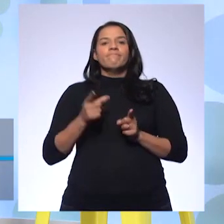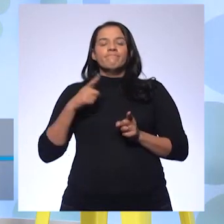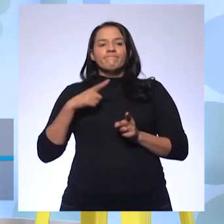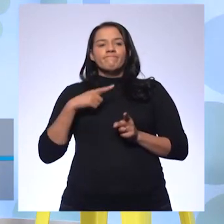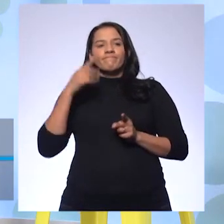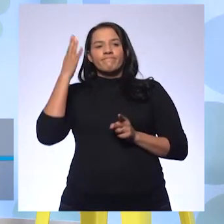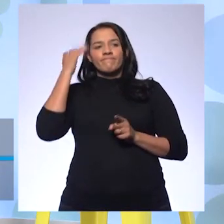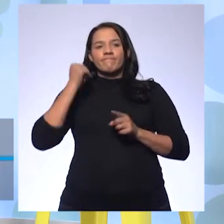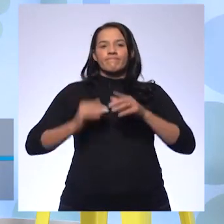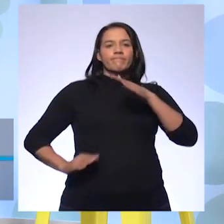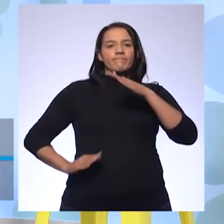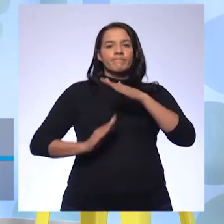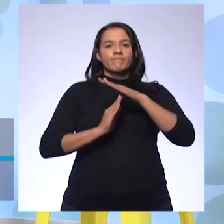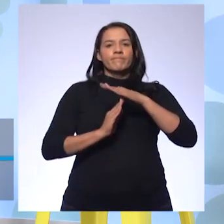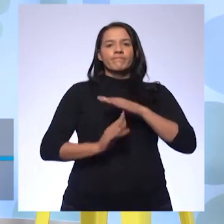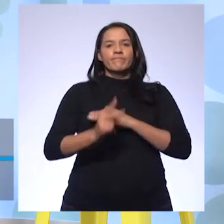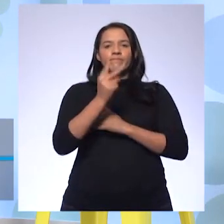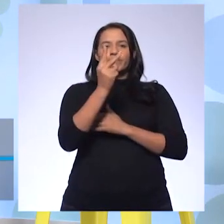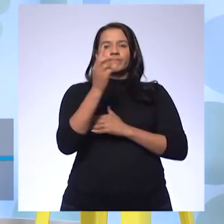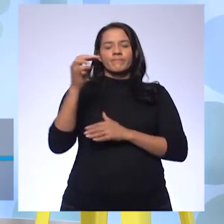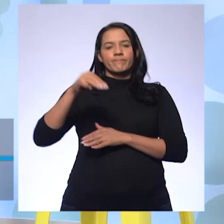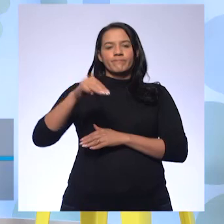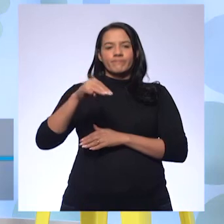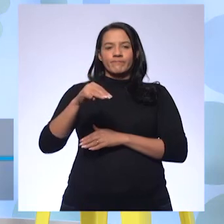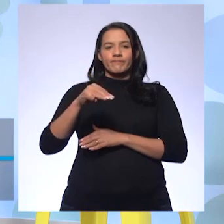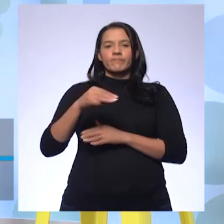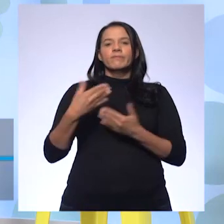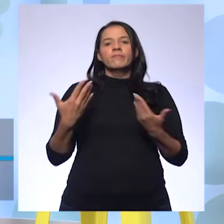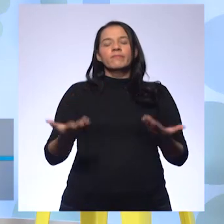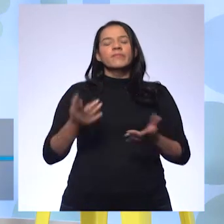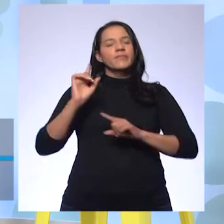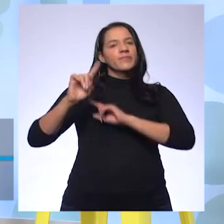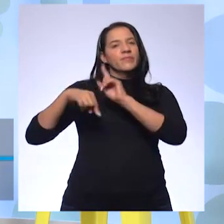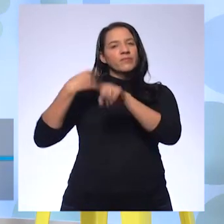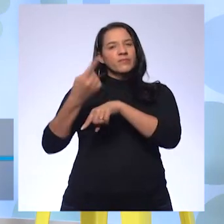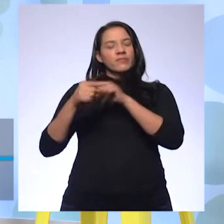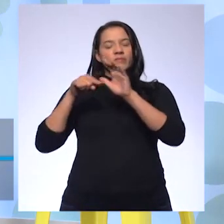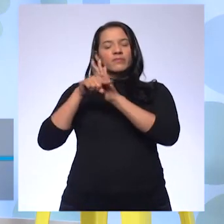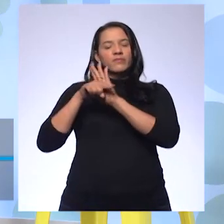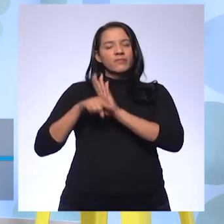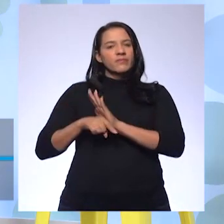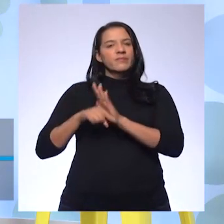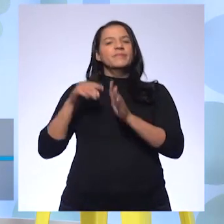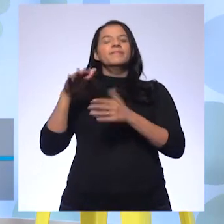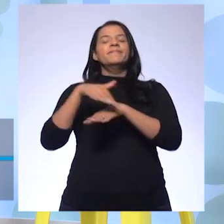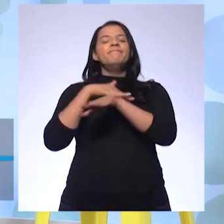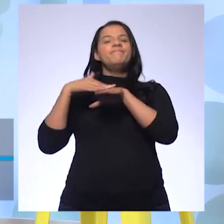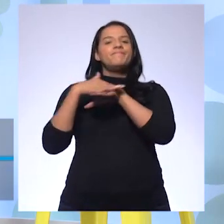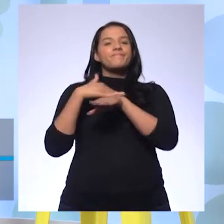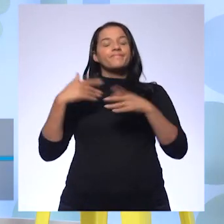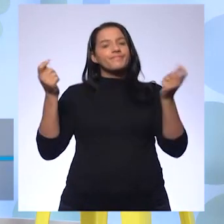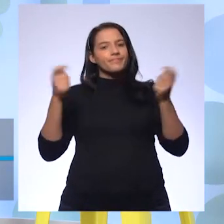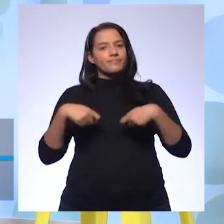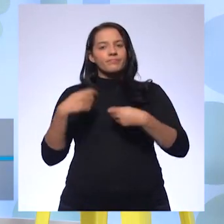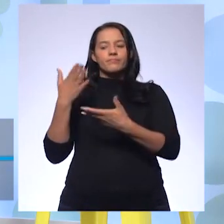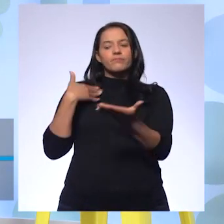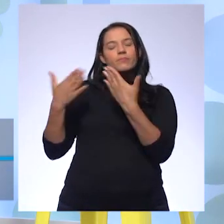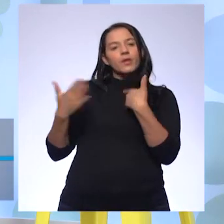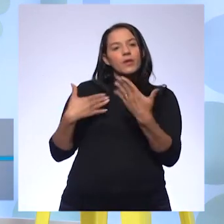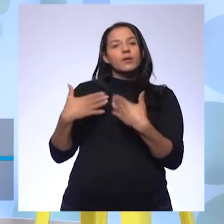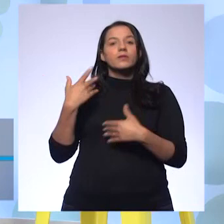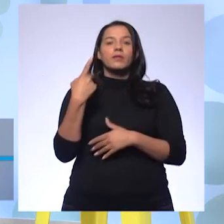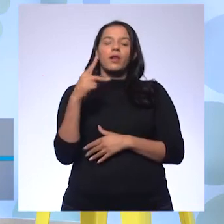tempo estimado, o tempo será de 2 minutos, mas eu peço que depois vocês conversem sobre a atividade, sobre